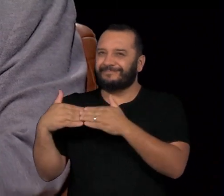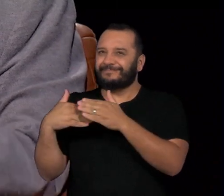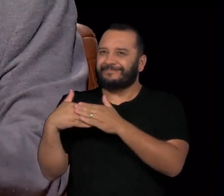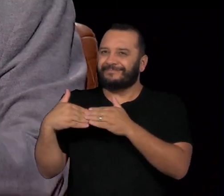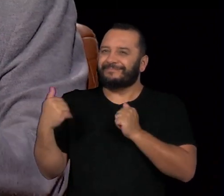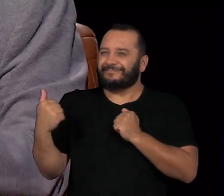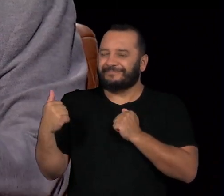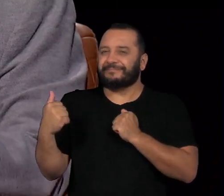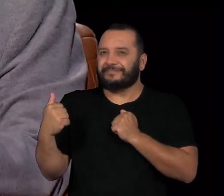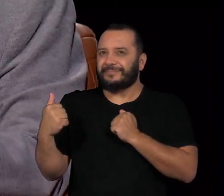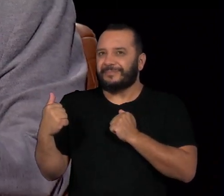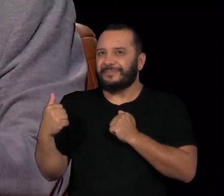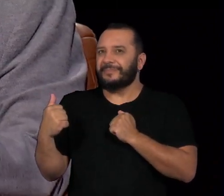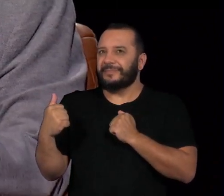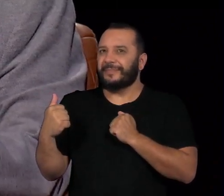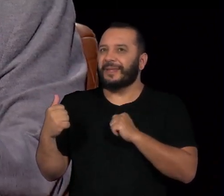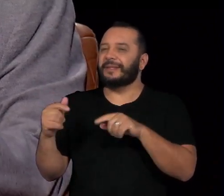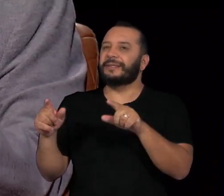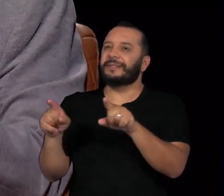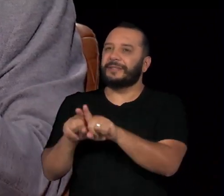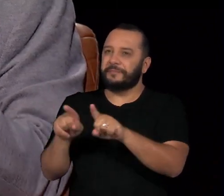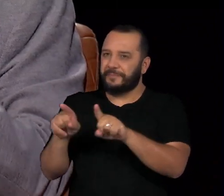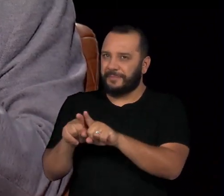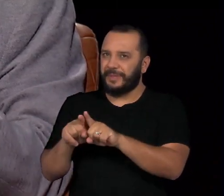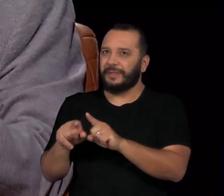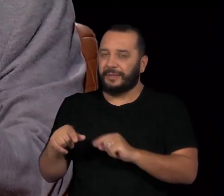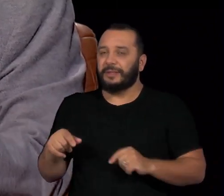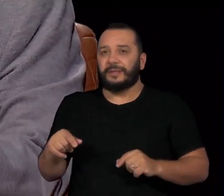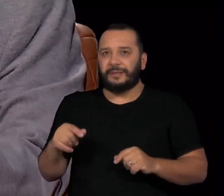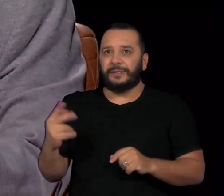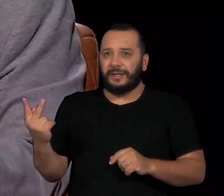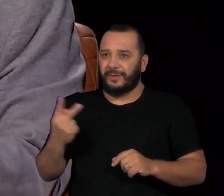gente nos encontramos também dentro de uma empresa